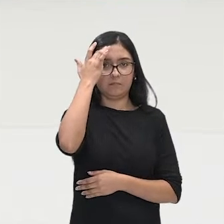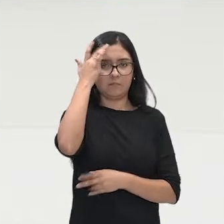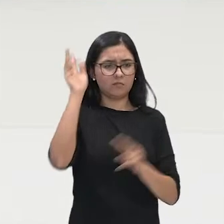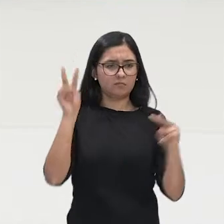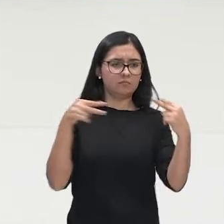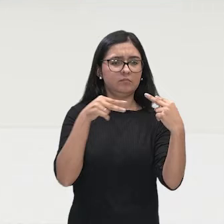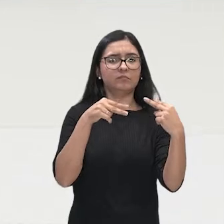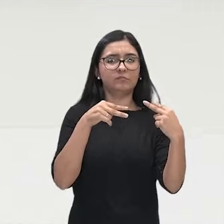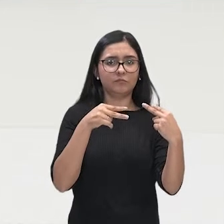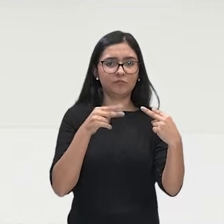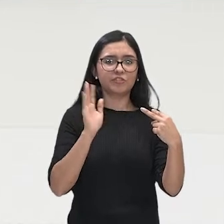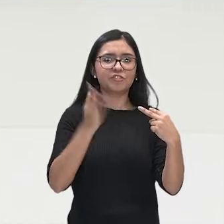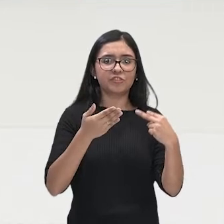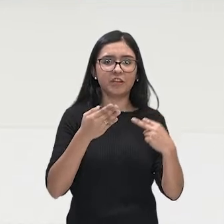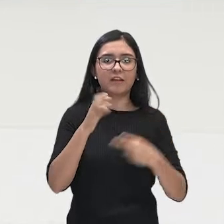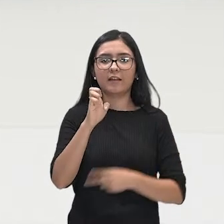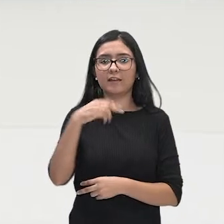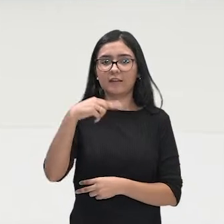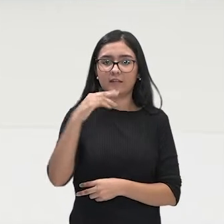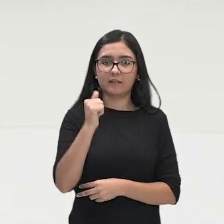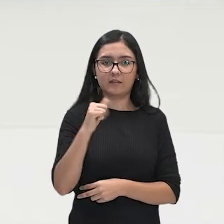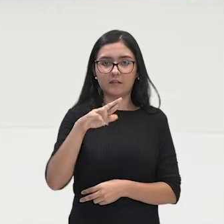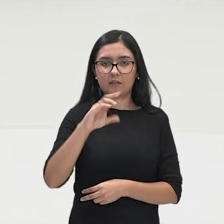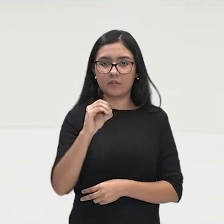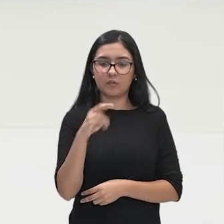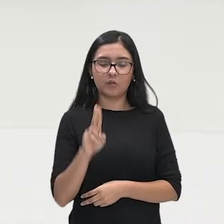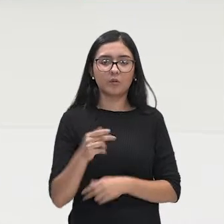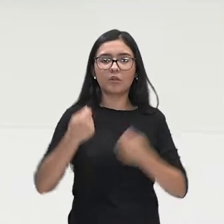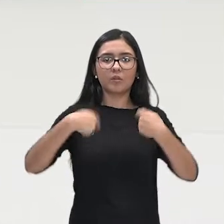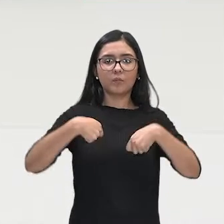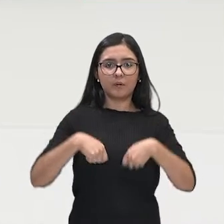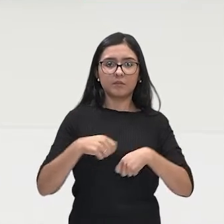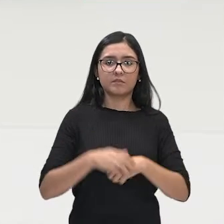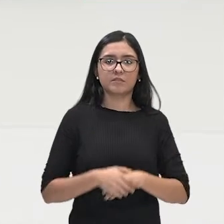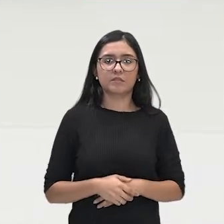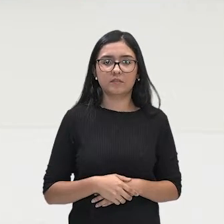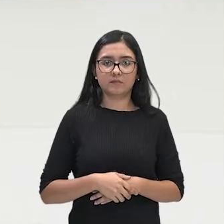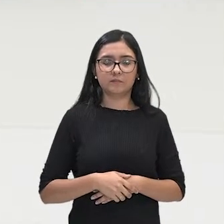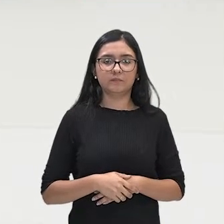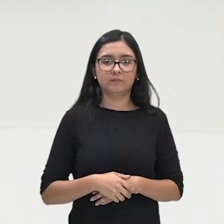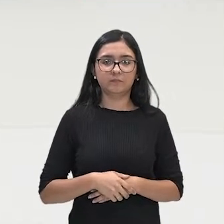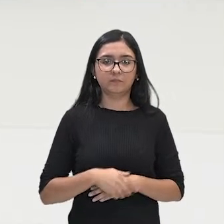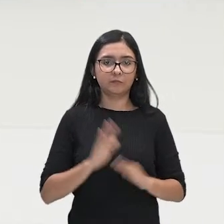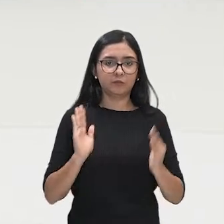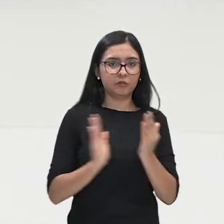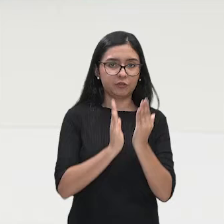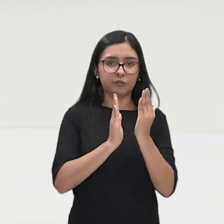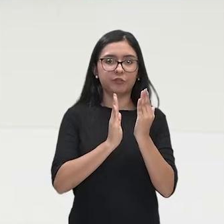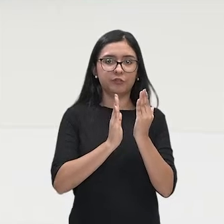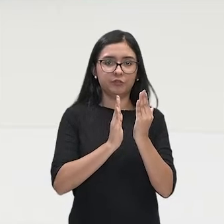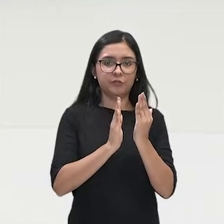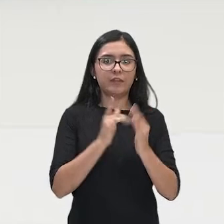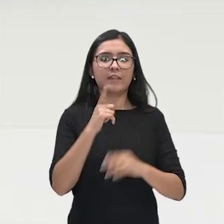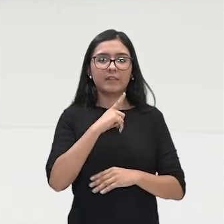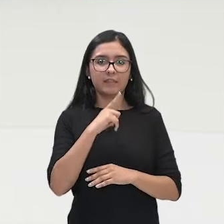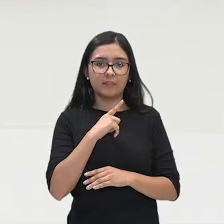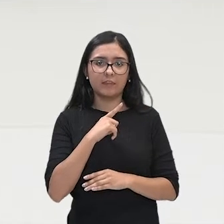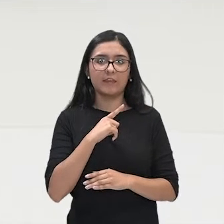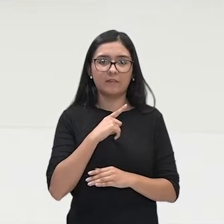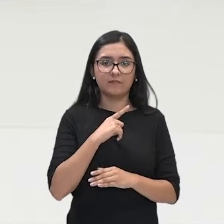diz que encarou de frente, né? Então, não precisa, encarou de frente. Né? Teve uma hemorragia de sangue, também é